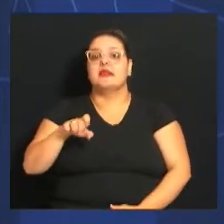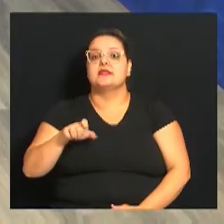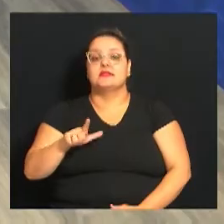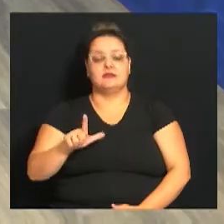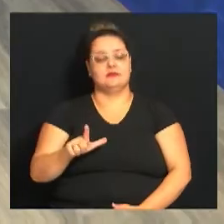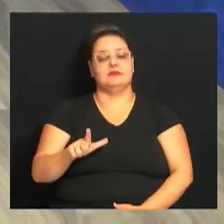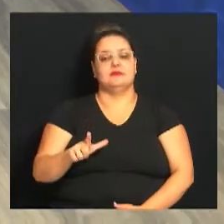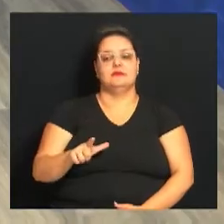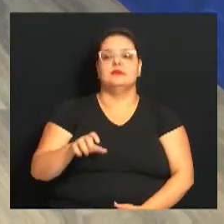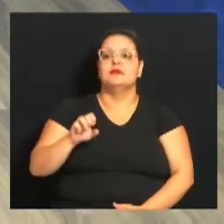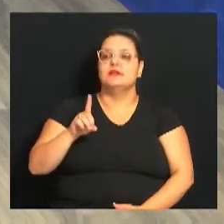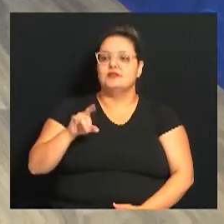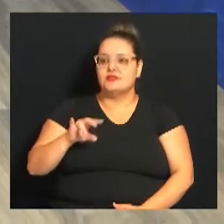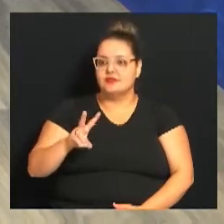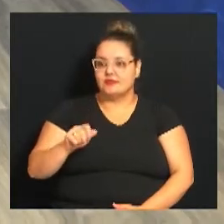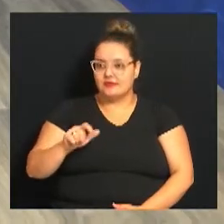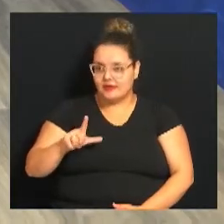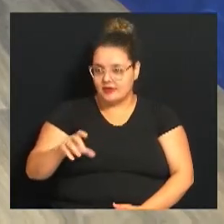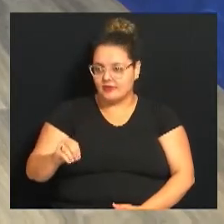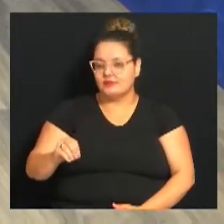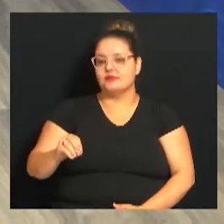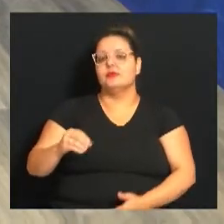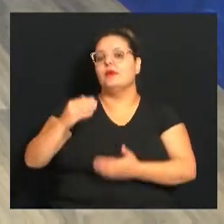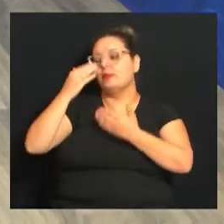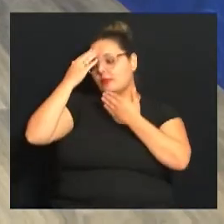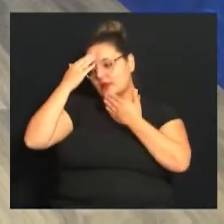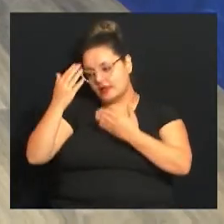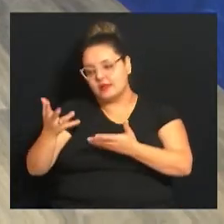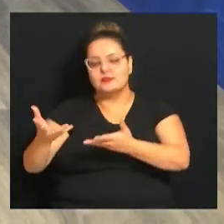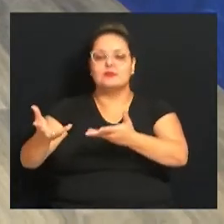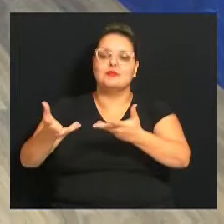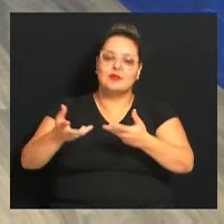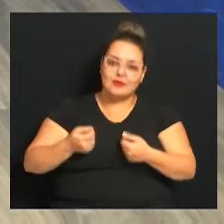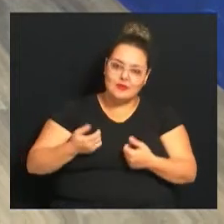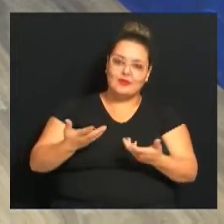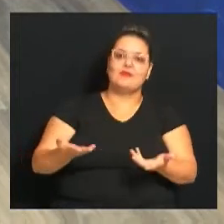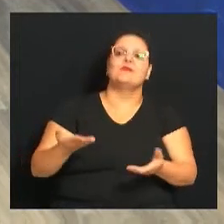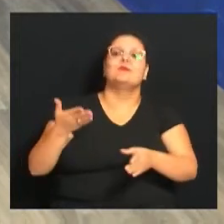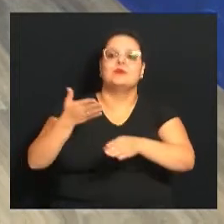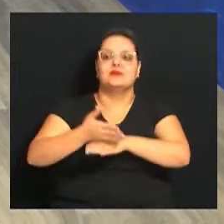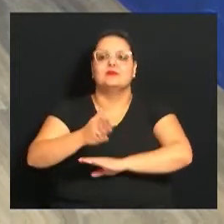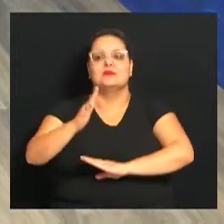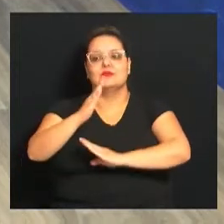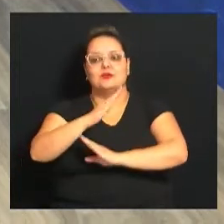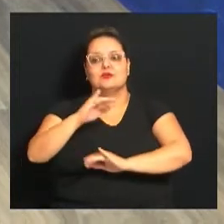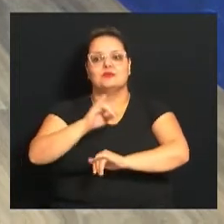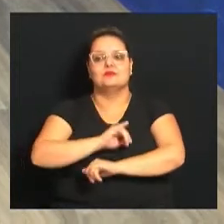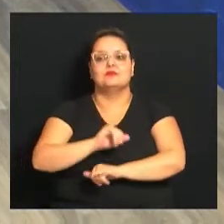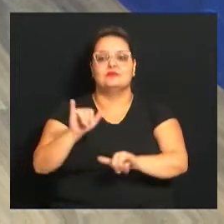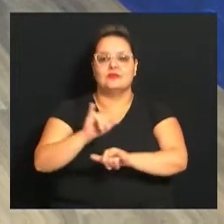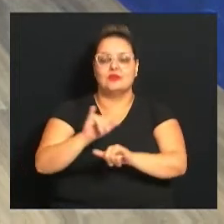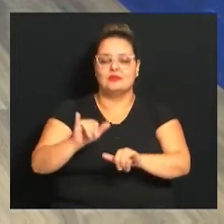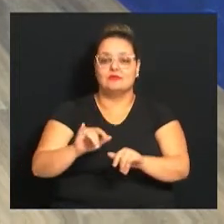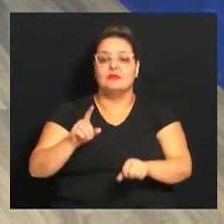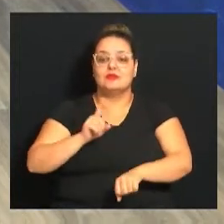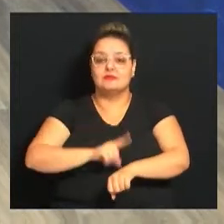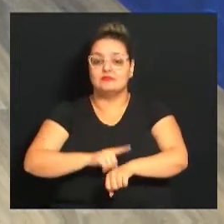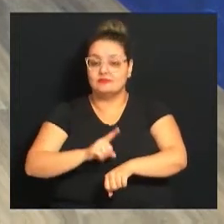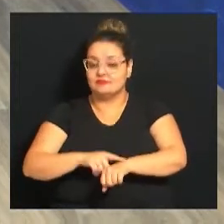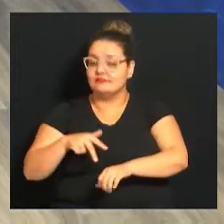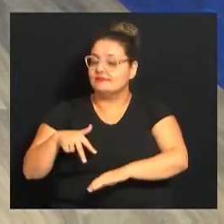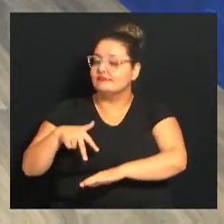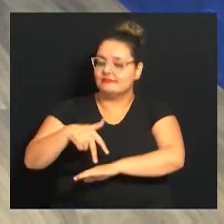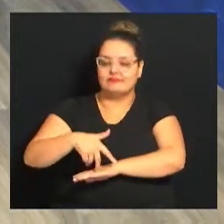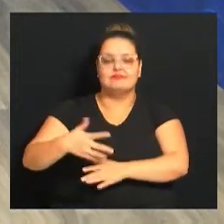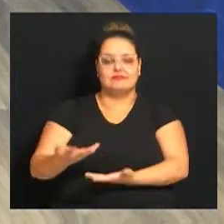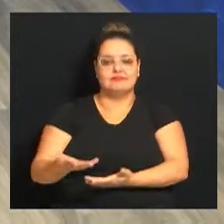muito obrigado por ter aceito o convite para participar aqui do Câmara Notícia, pela disponibilidade do seu tempo.